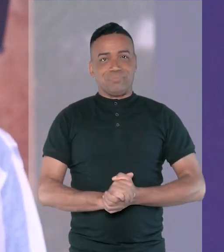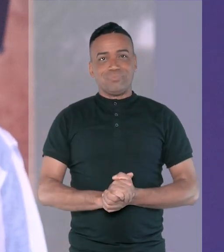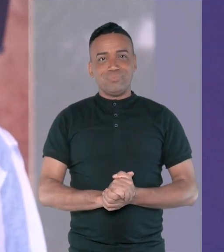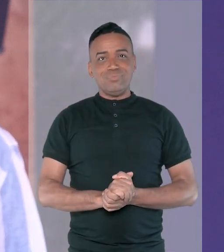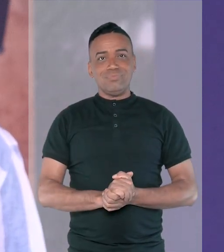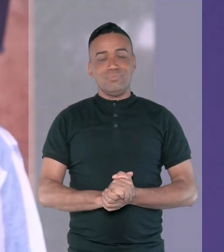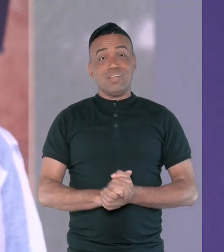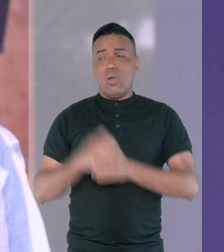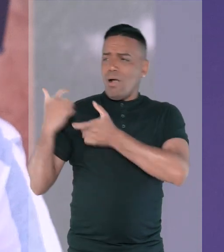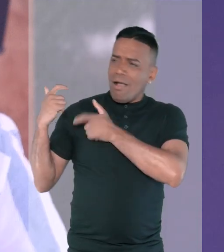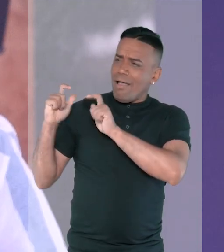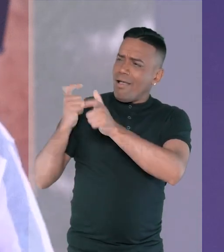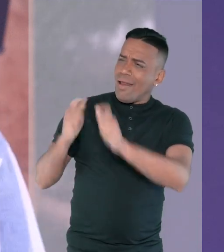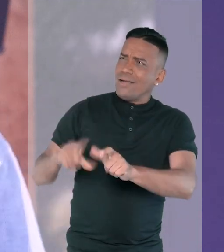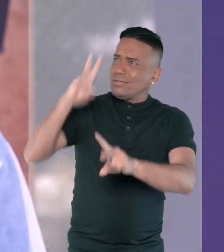uma